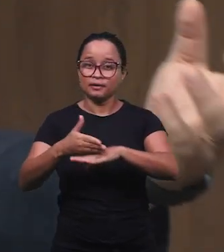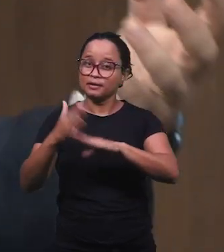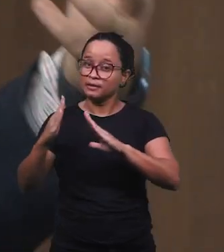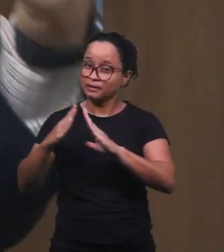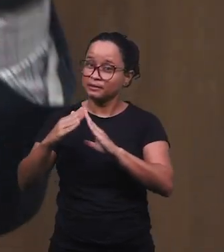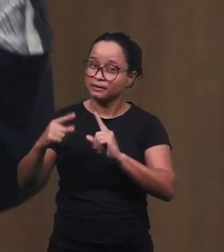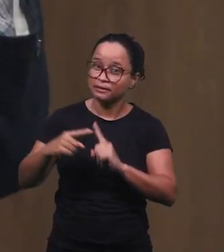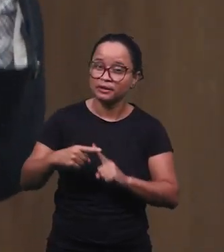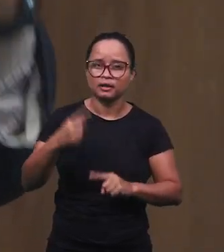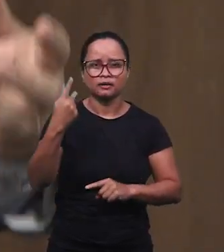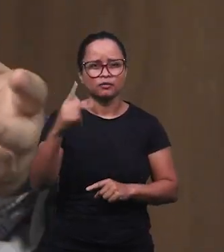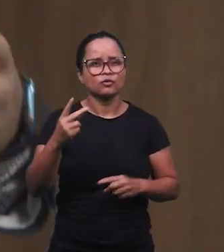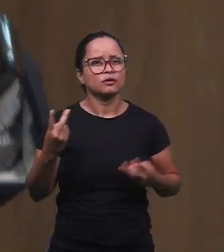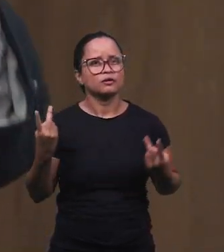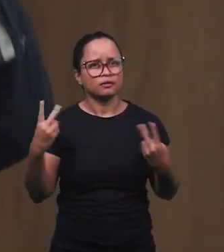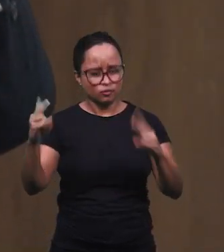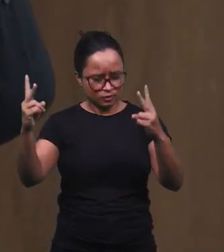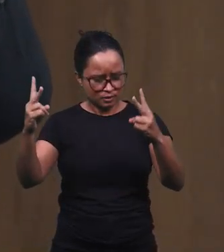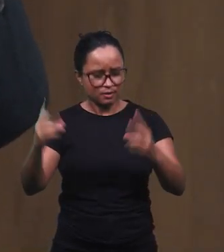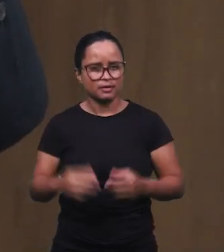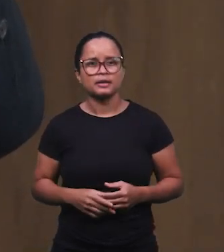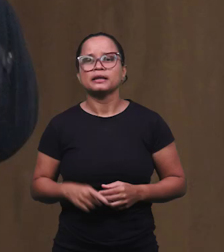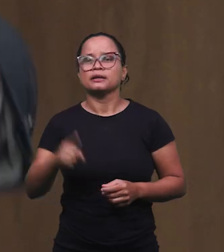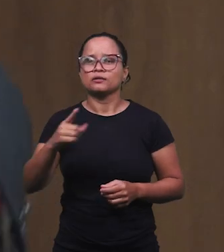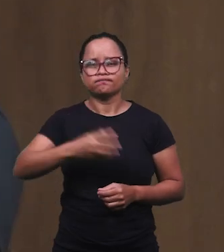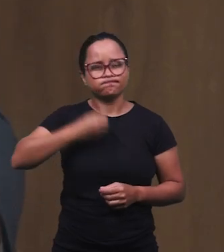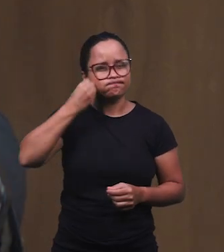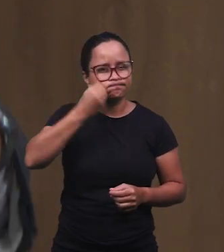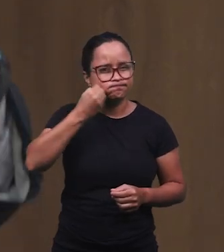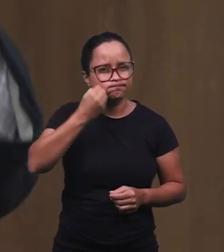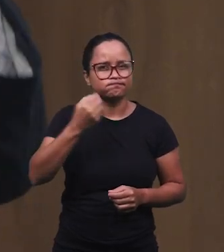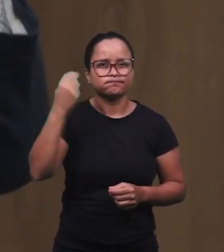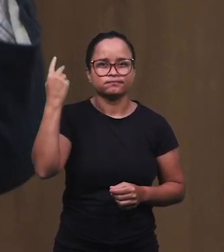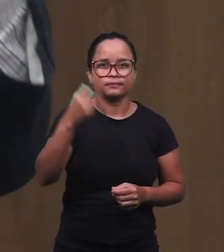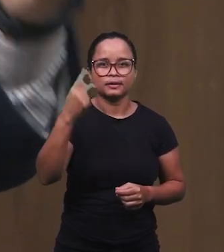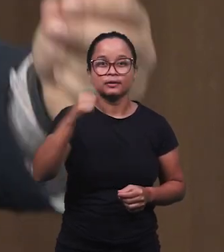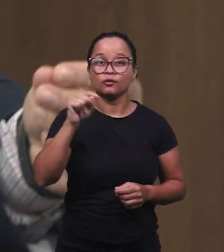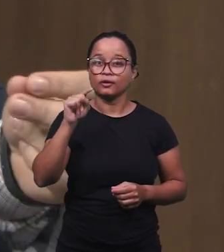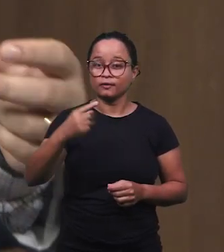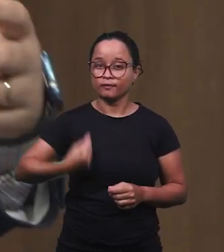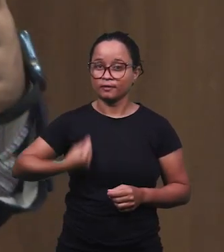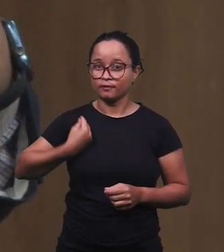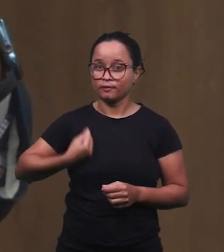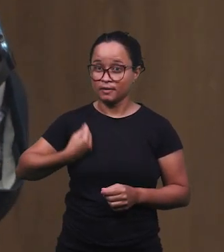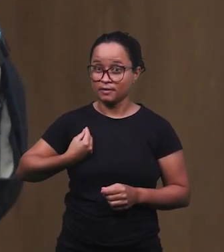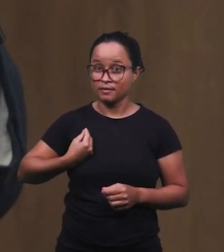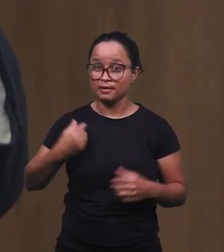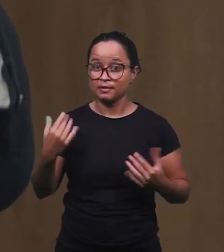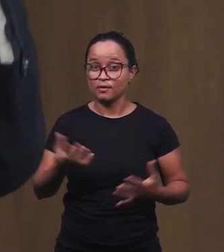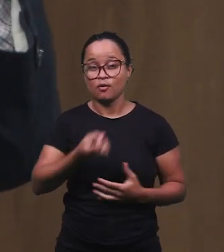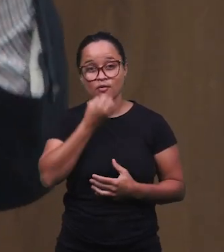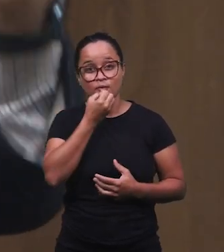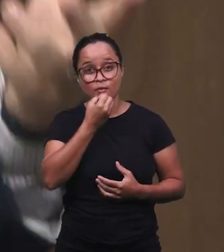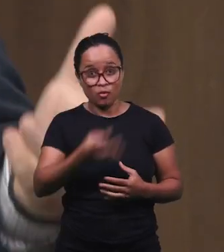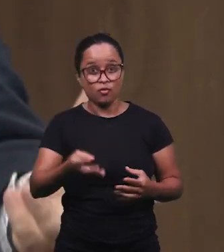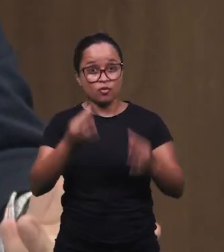igreja, mas das suas vitórias, das suas experiências, daquilo que você viveu. Então, o bom testemunho